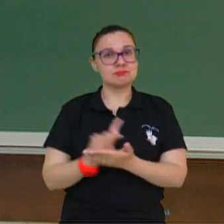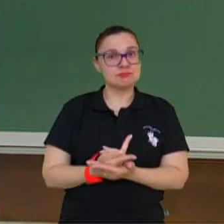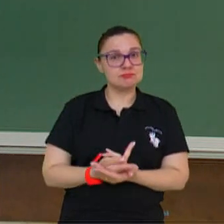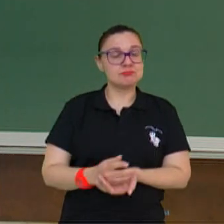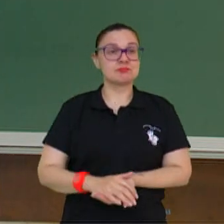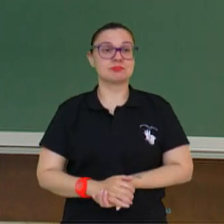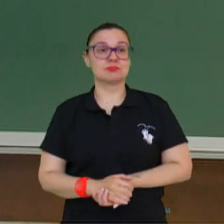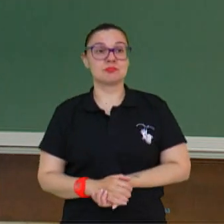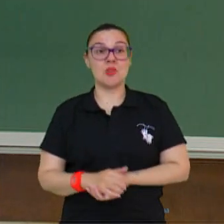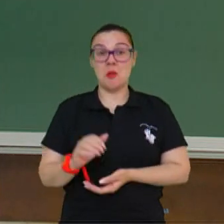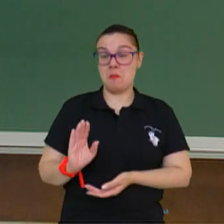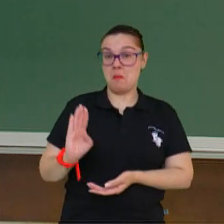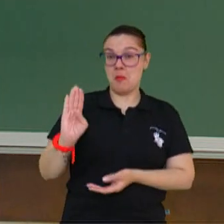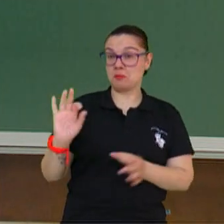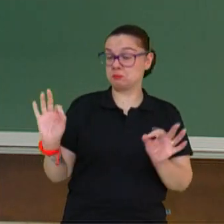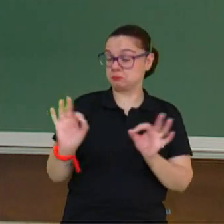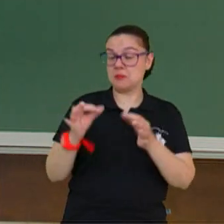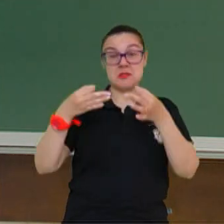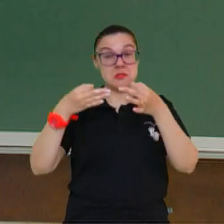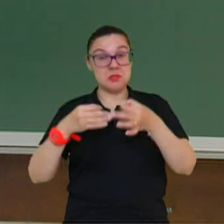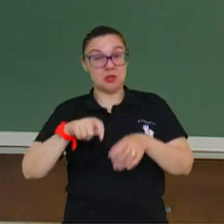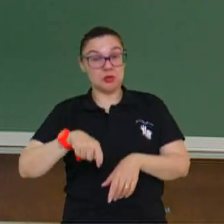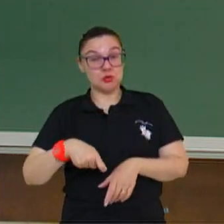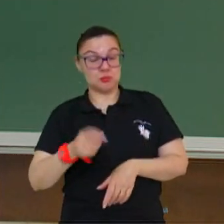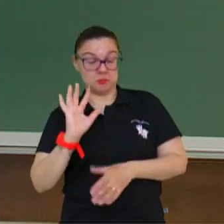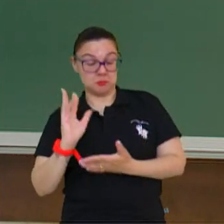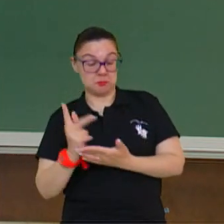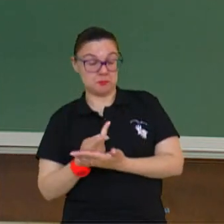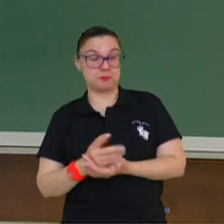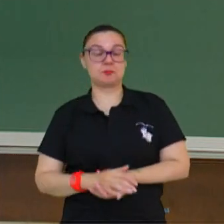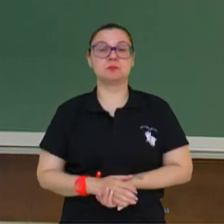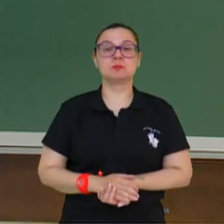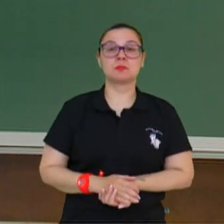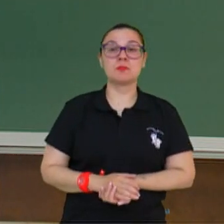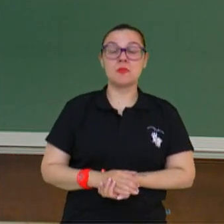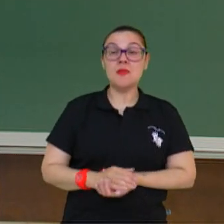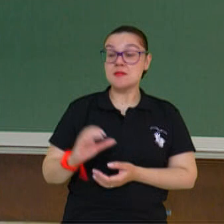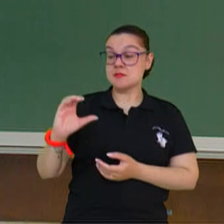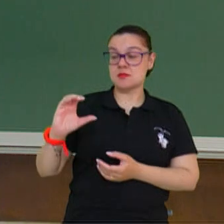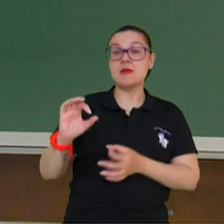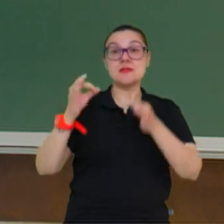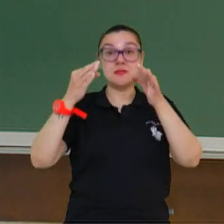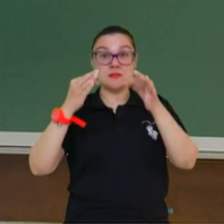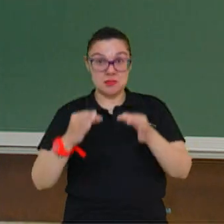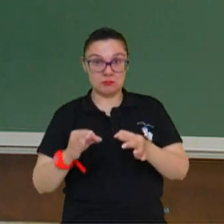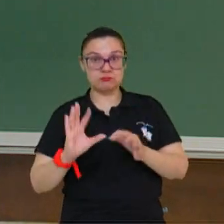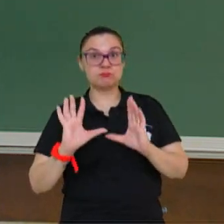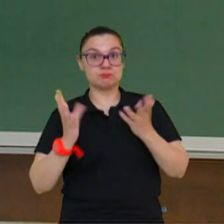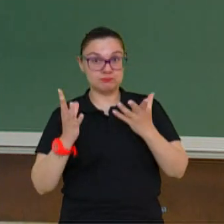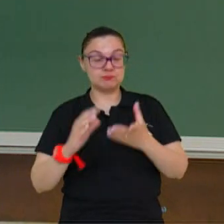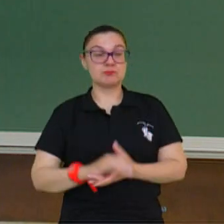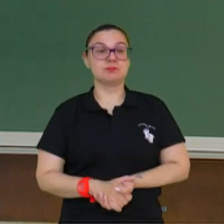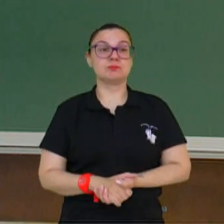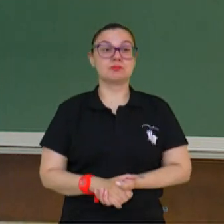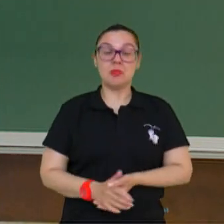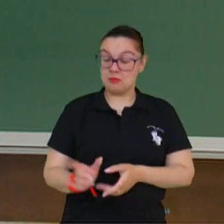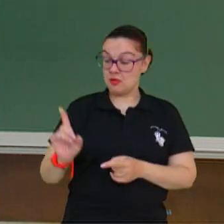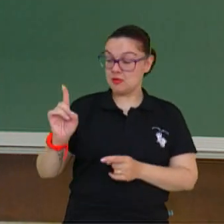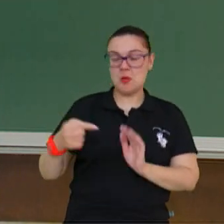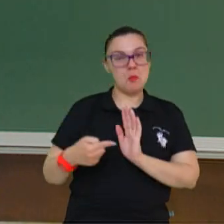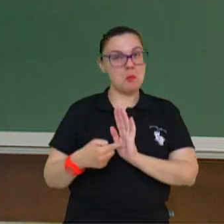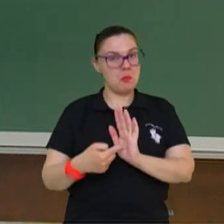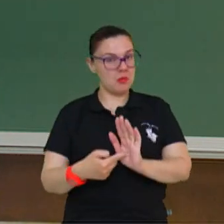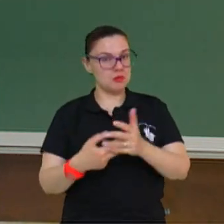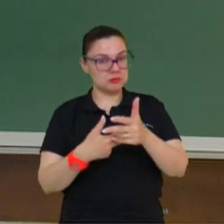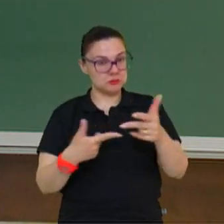vocês acham? B, não indicam certeza em relação à ação? C, indicam certeza de que a ação aconteceu? D, expressam